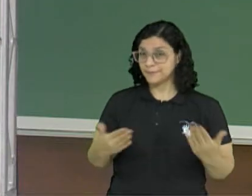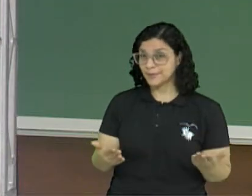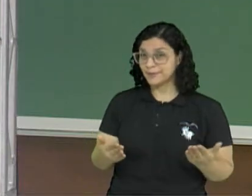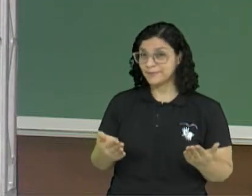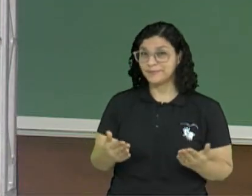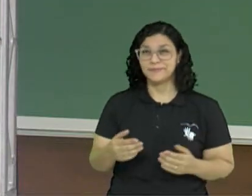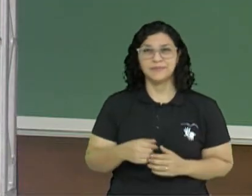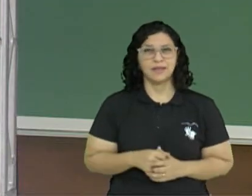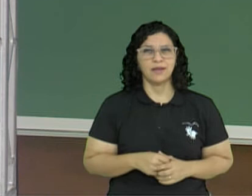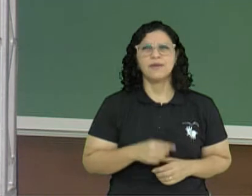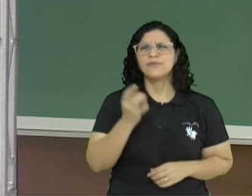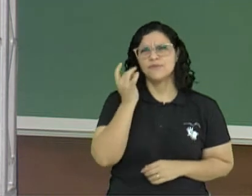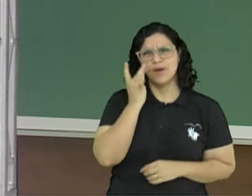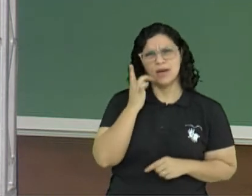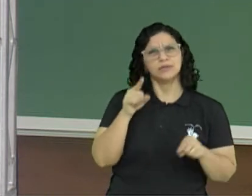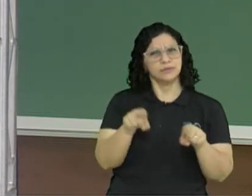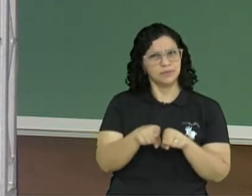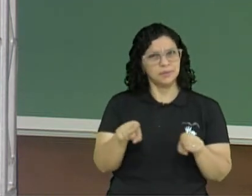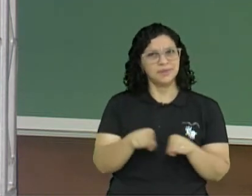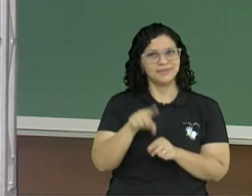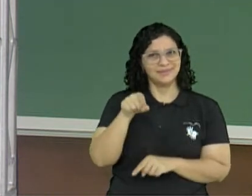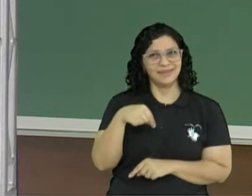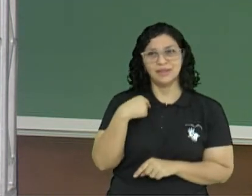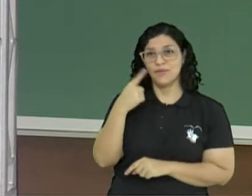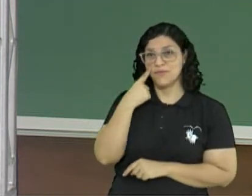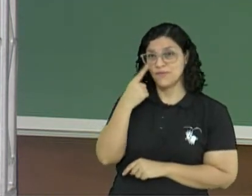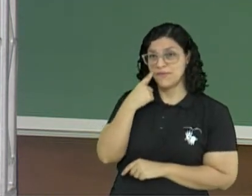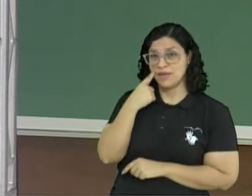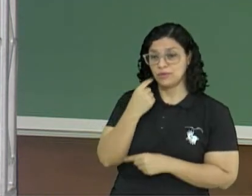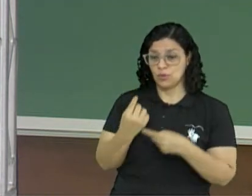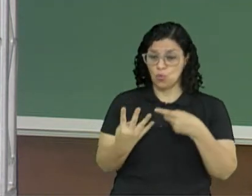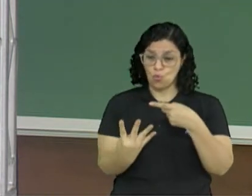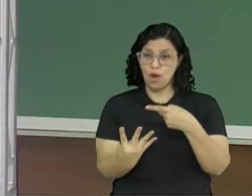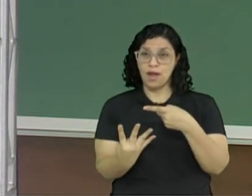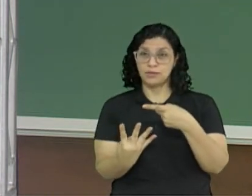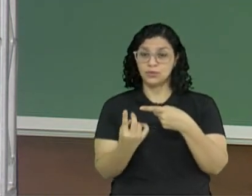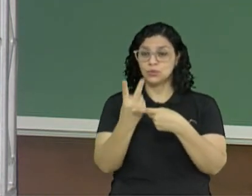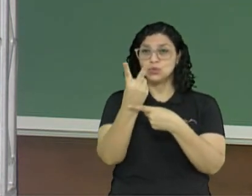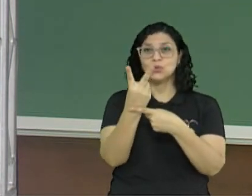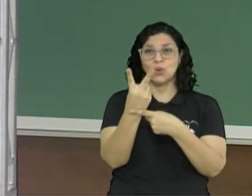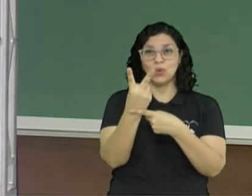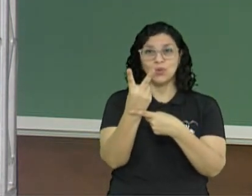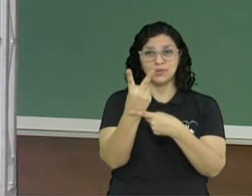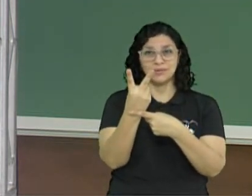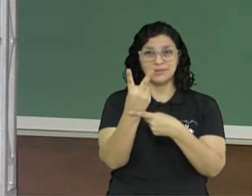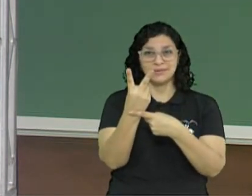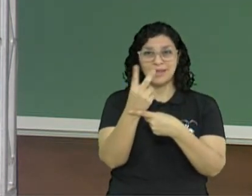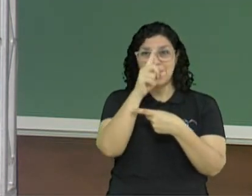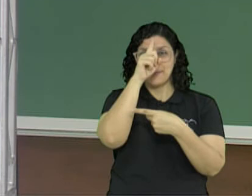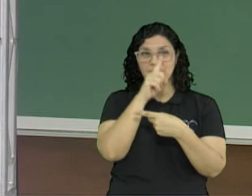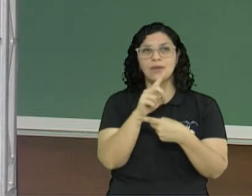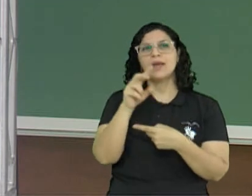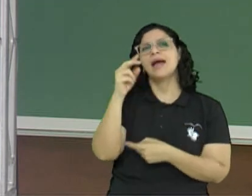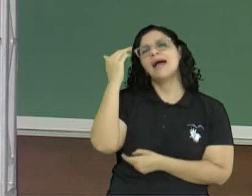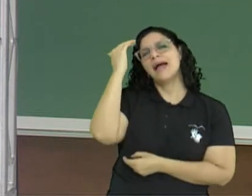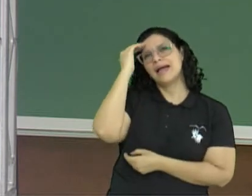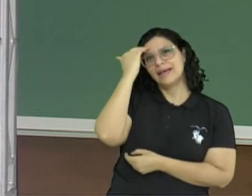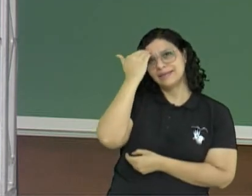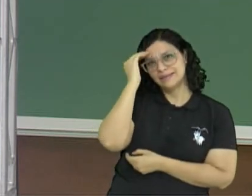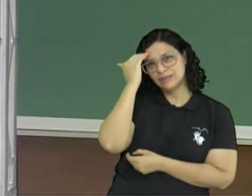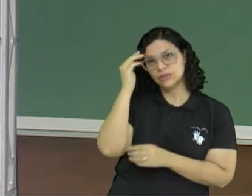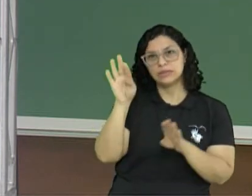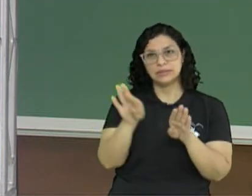E aí, pessoal? Bem fácil, né? Olha lá, 4 partes, 2 partes consideradas. Ah, levando a